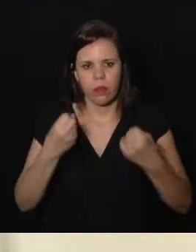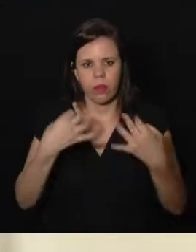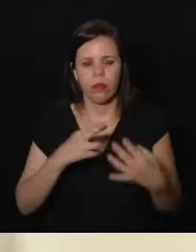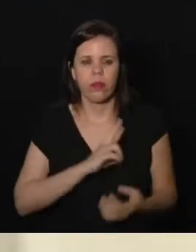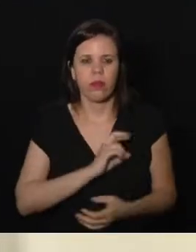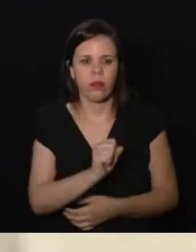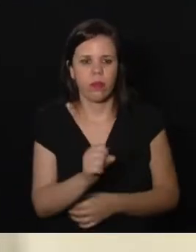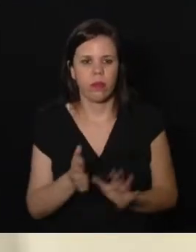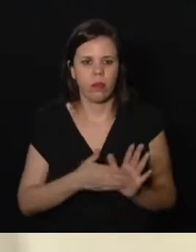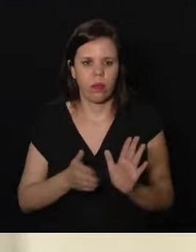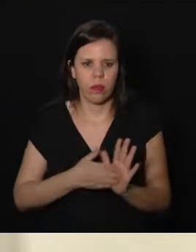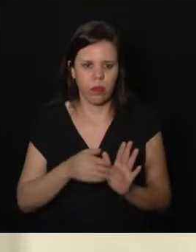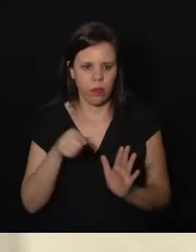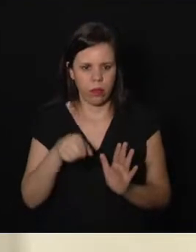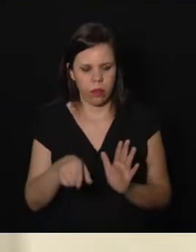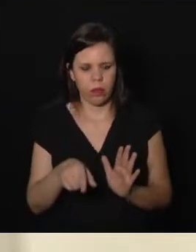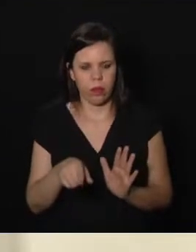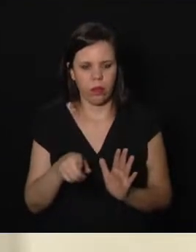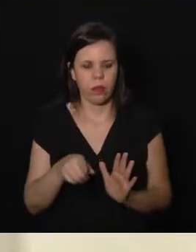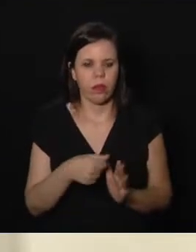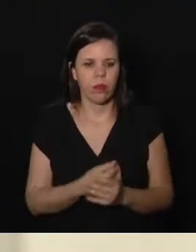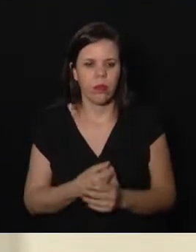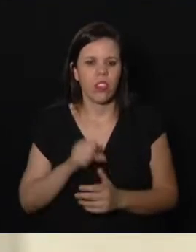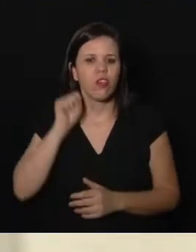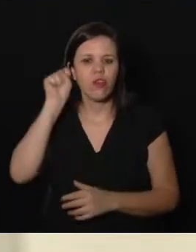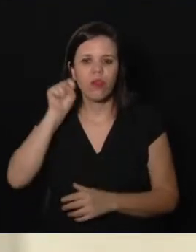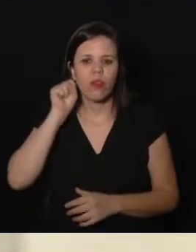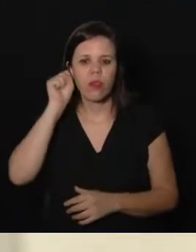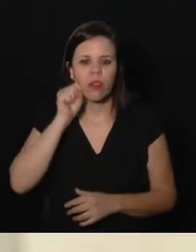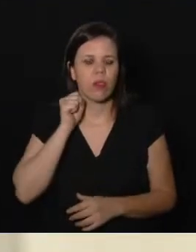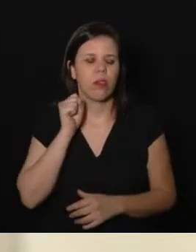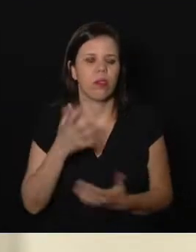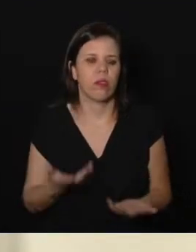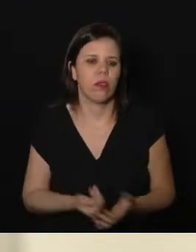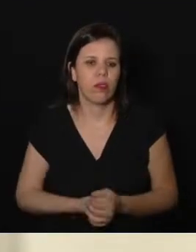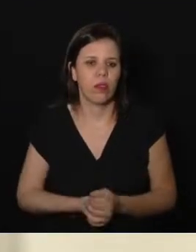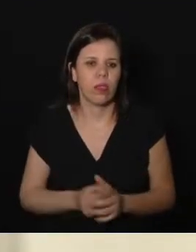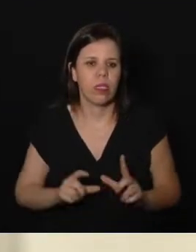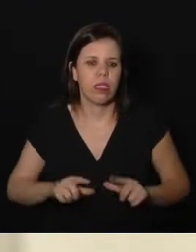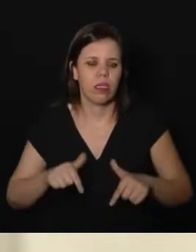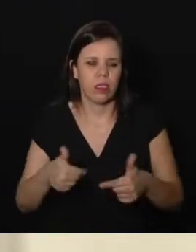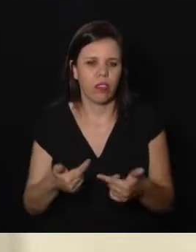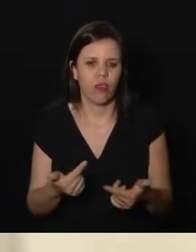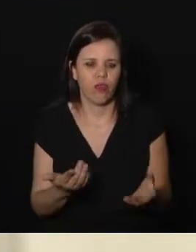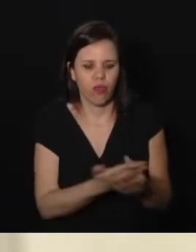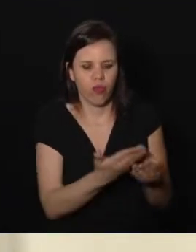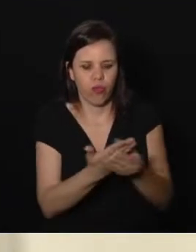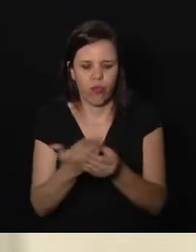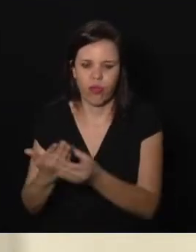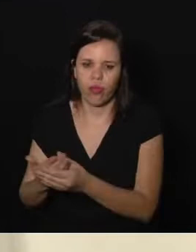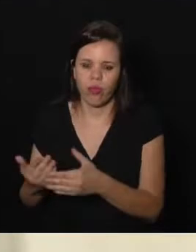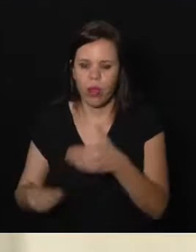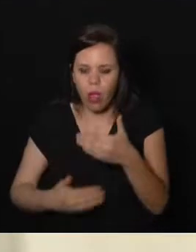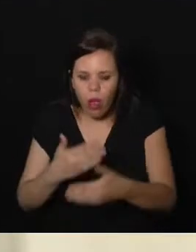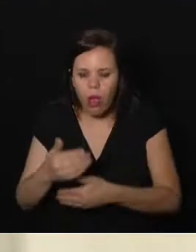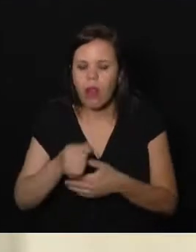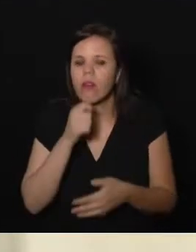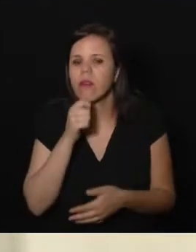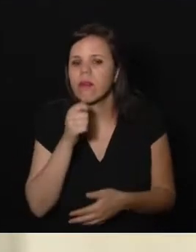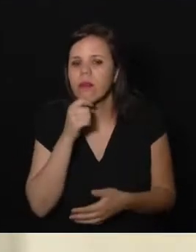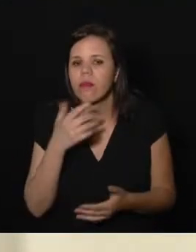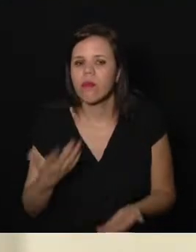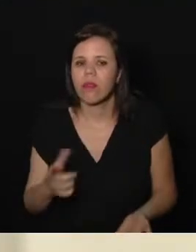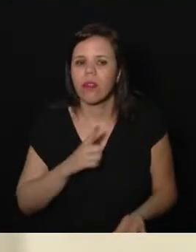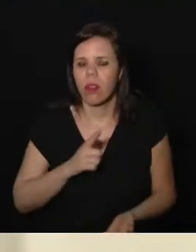E a proposta, através desse projeto de lei do senador, é que nas ações judiciais em tramitação, que tenha